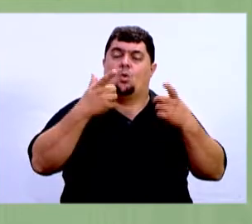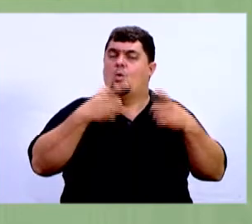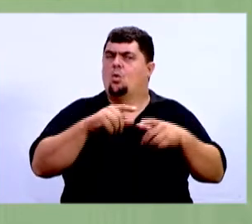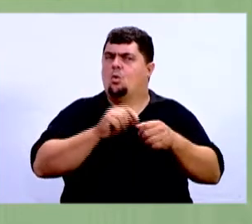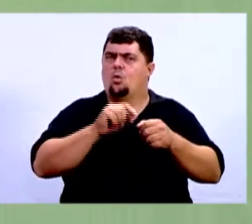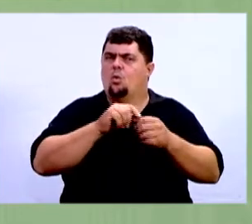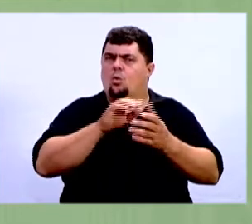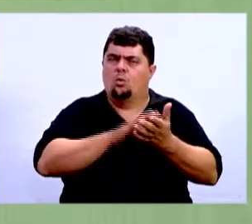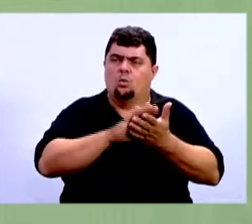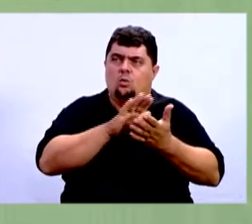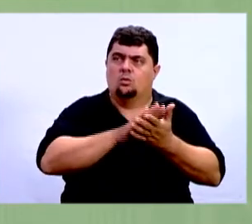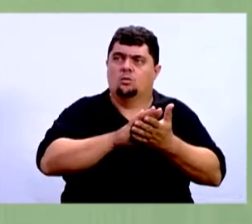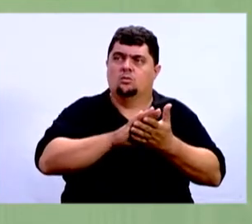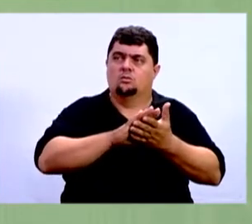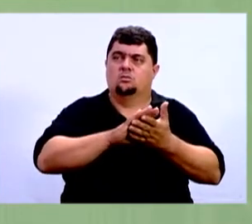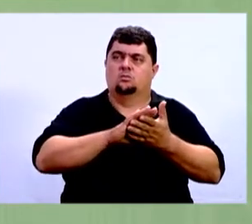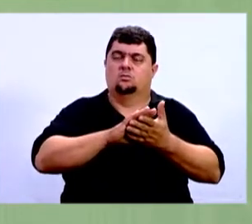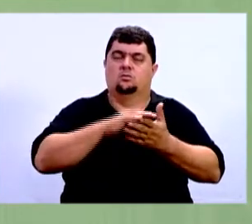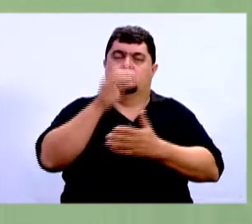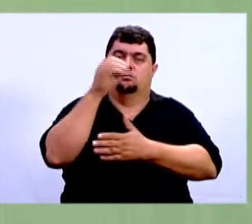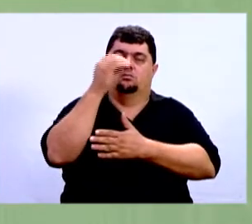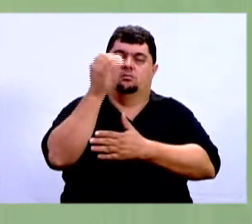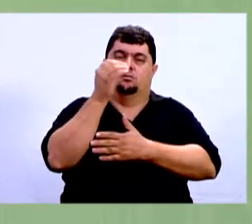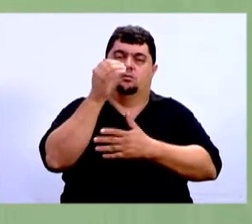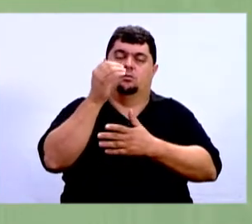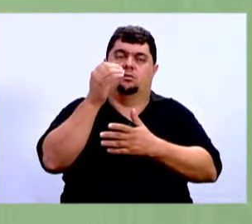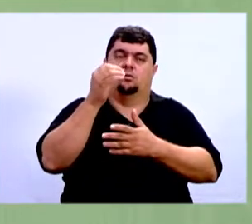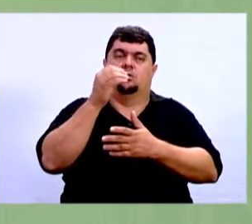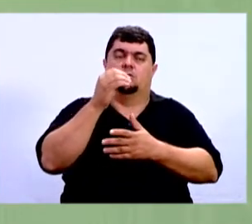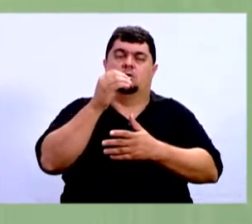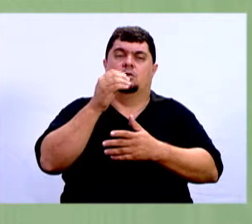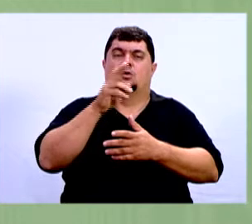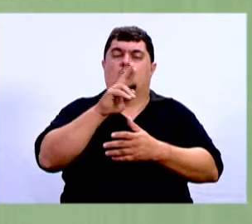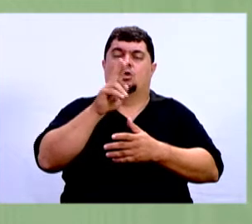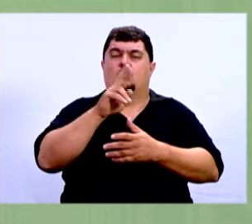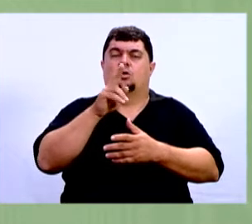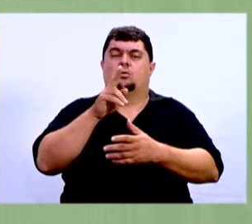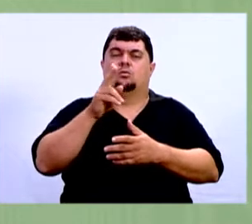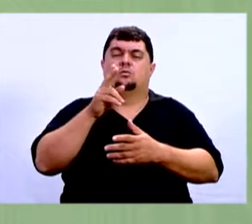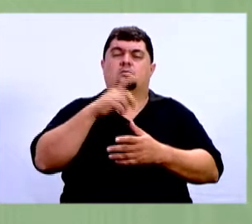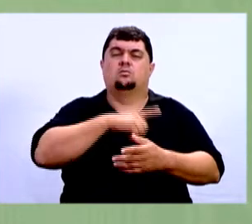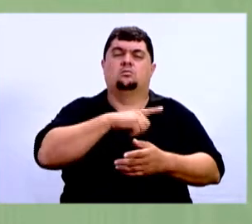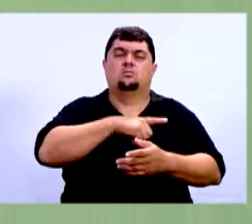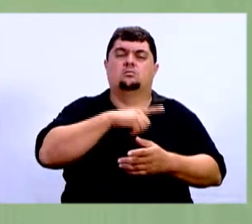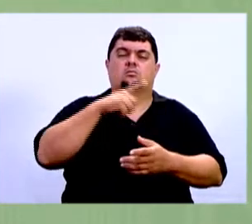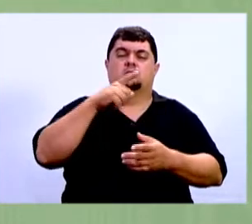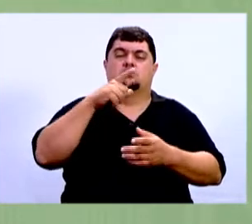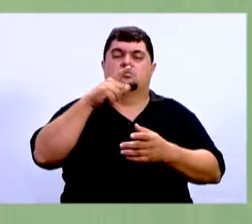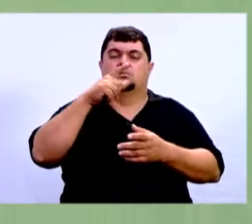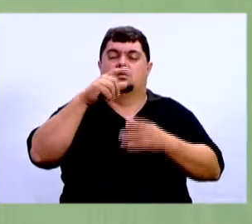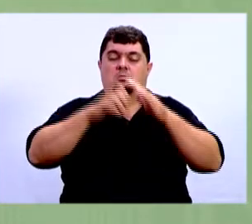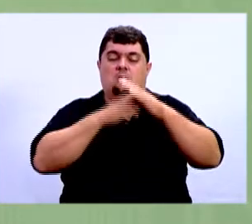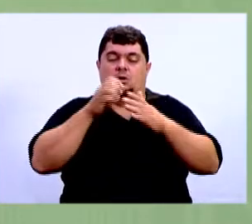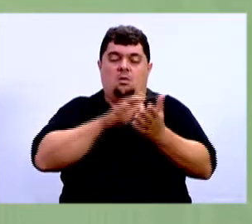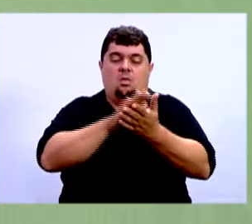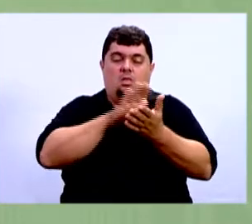feito? Pouso Alegre. Qual é a editora? Editora Imagem. Sempre lembrando que